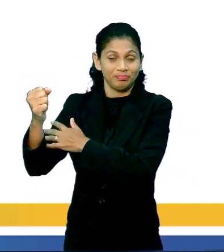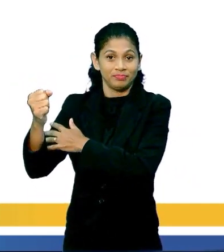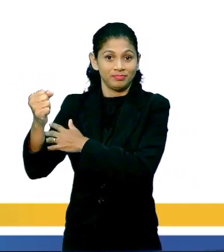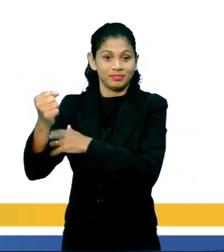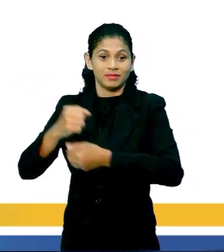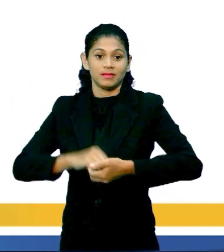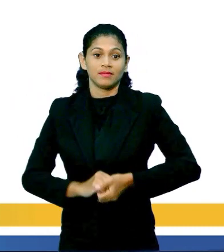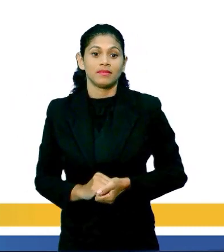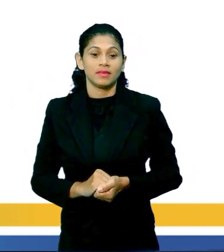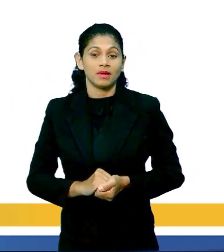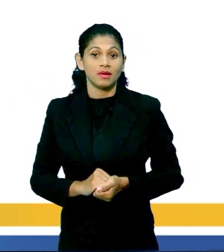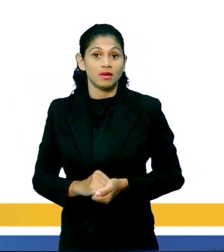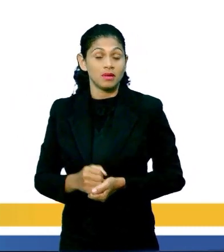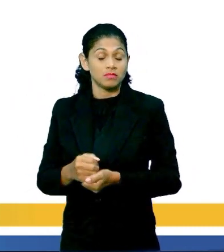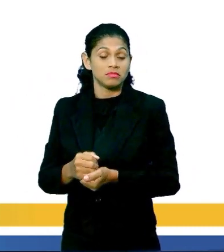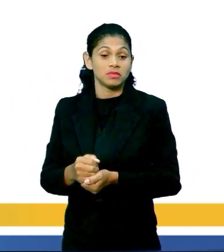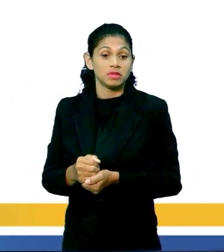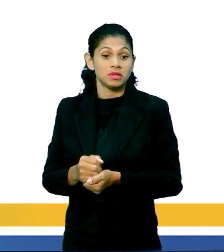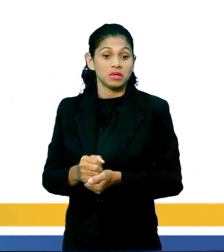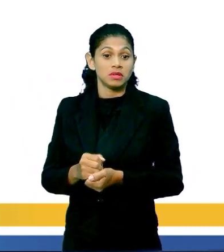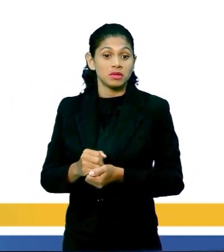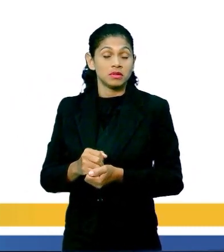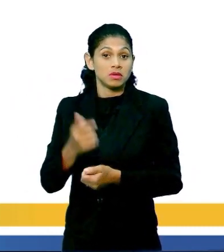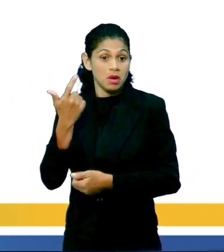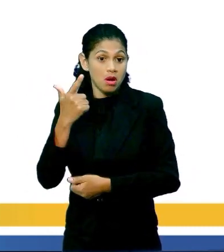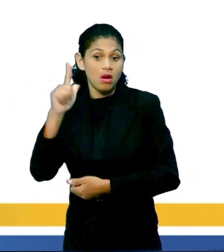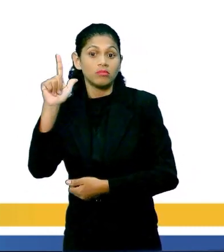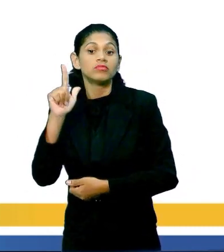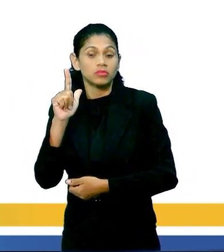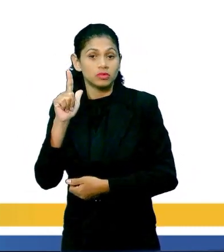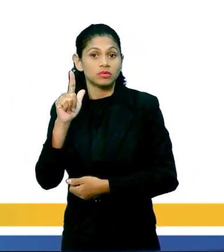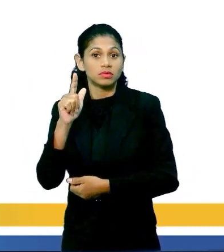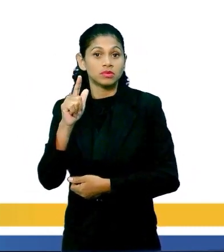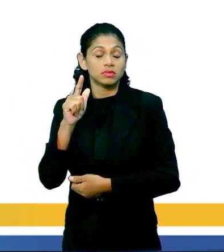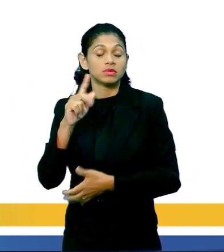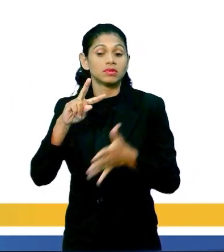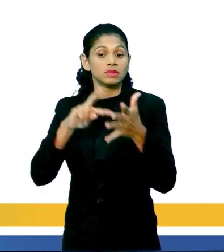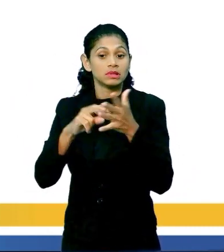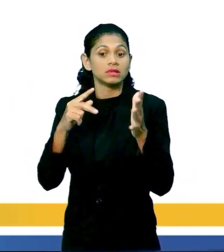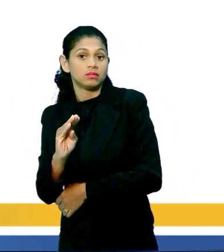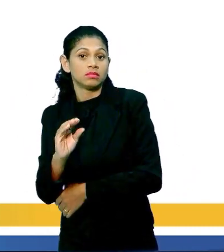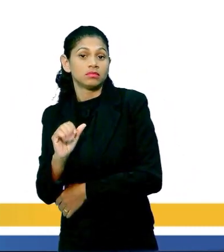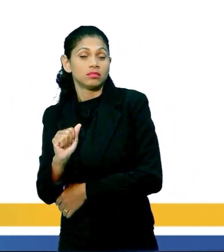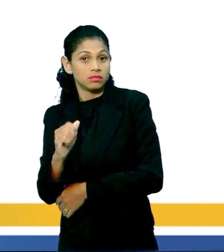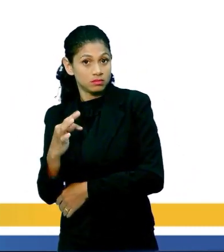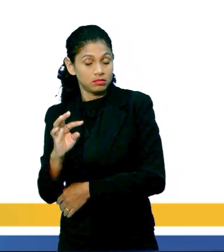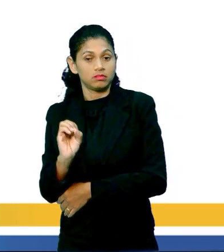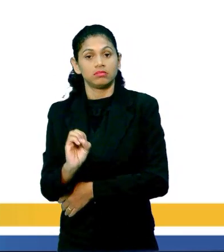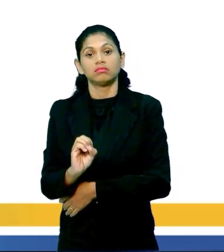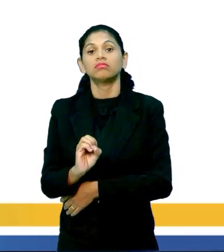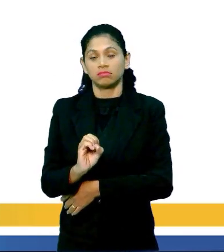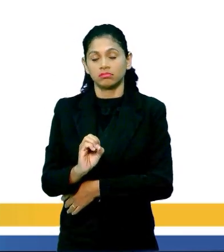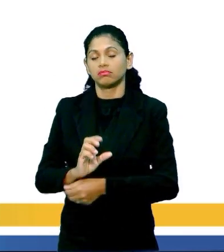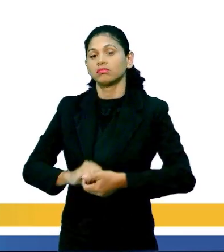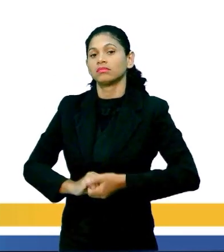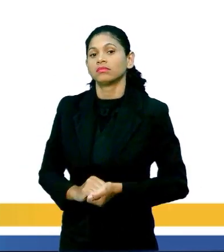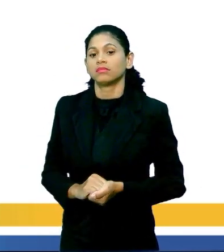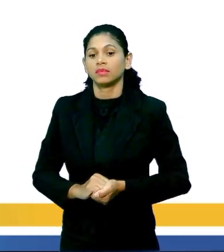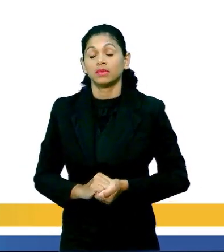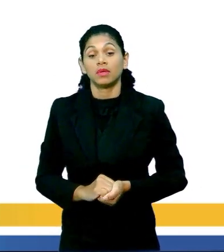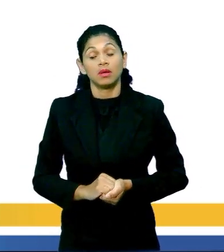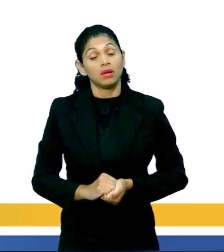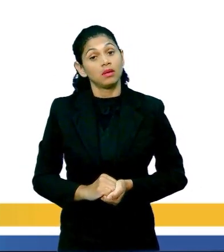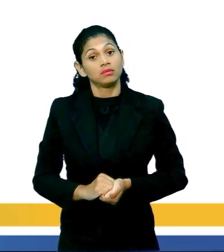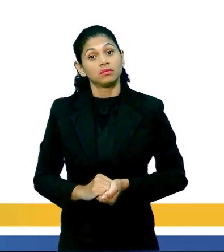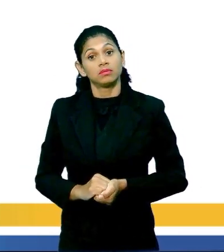ok? E a próxima nós temos sensible, que significa sensato. Então, visto que vocês